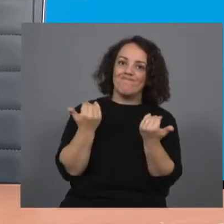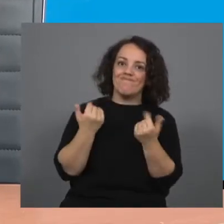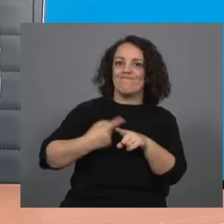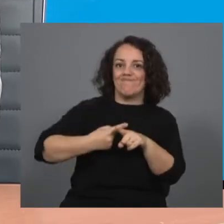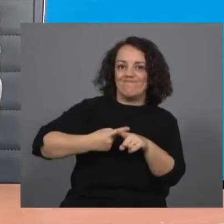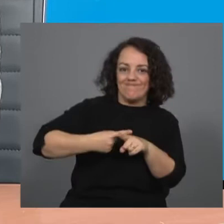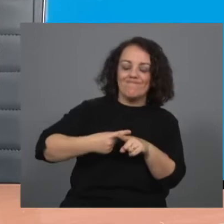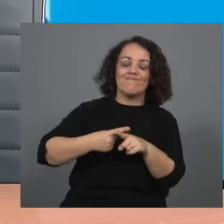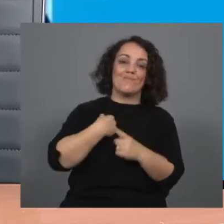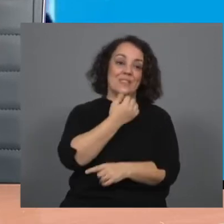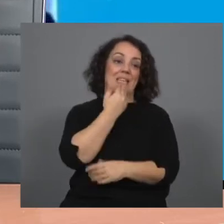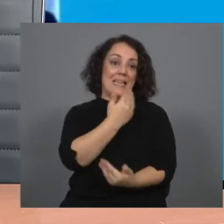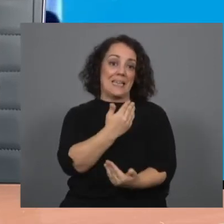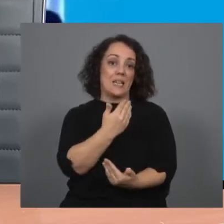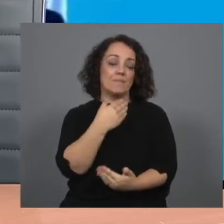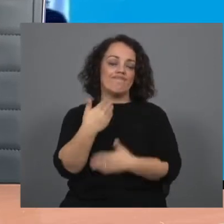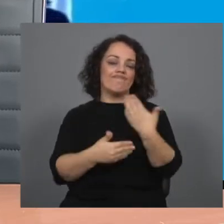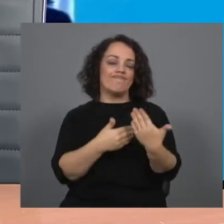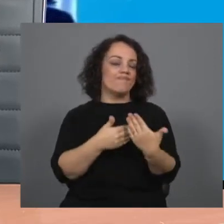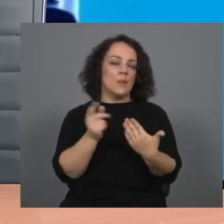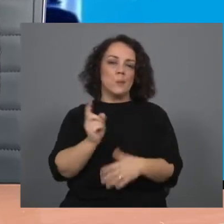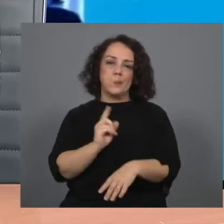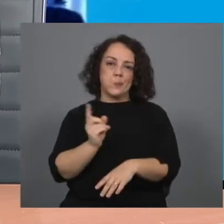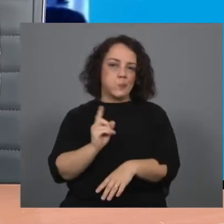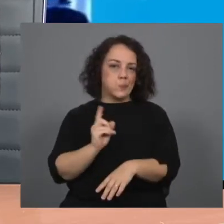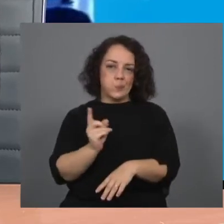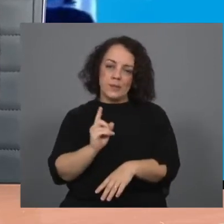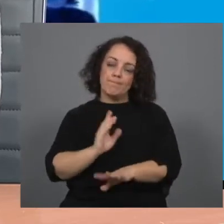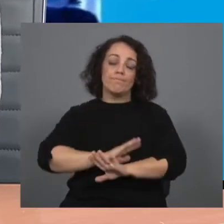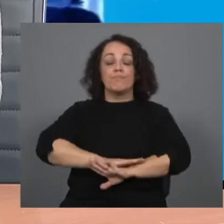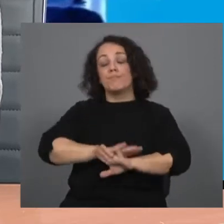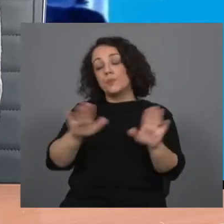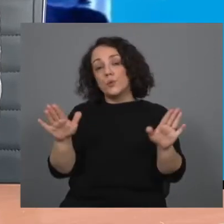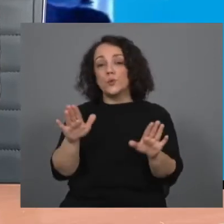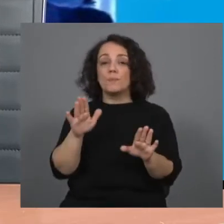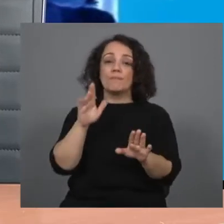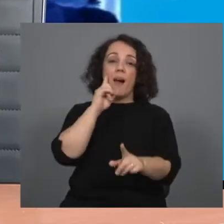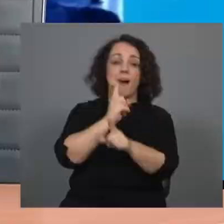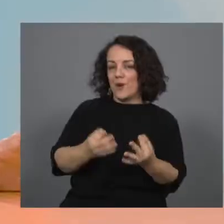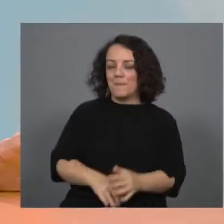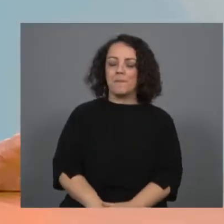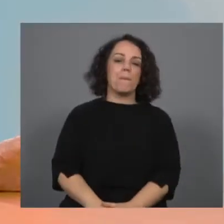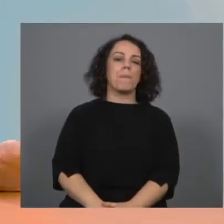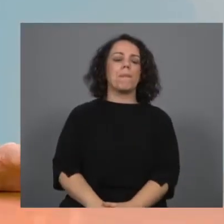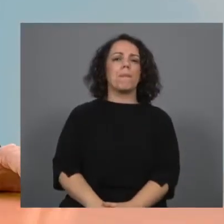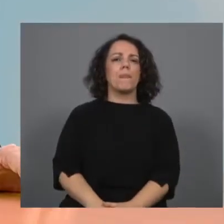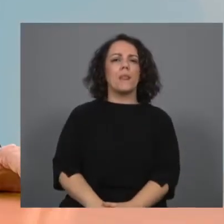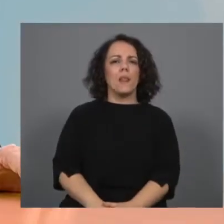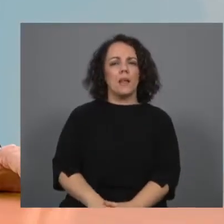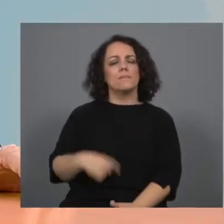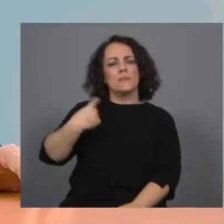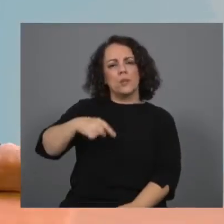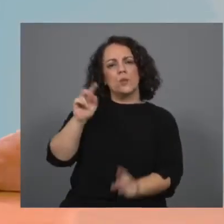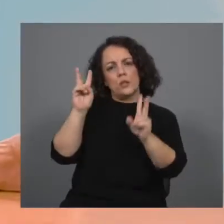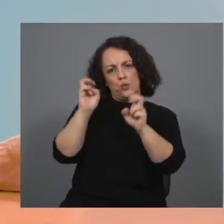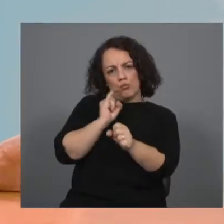agradecemos, mas acabámos por concluir que não era possível. E, portanto, vamos a recuperar o formato digital. Temos aqui um outro